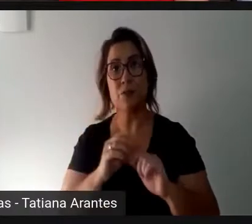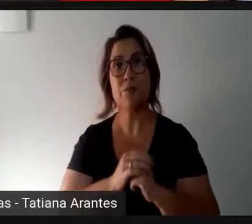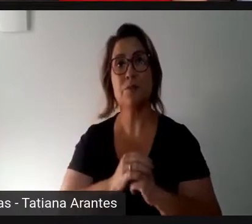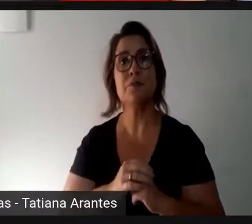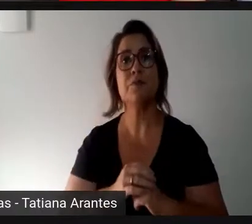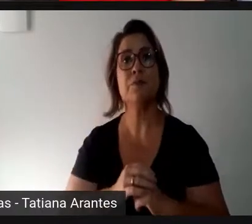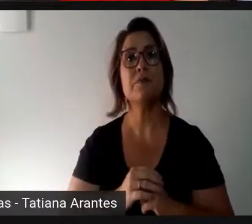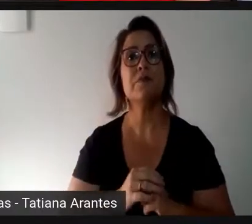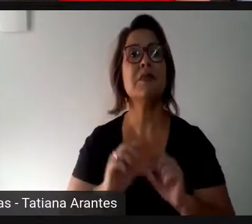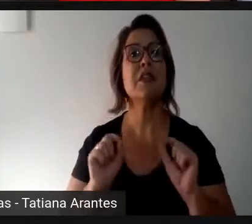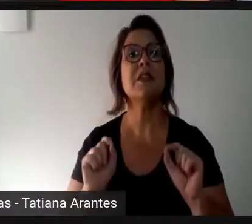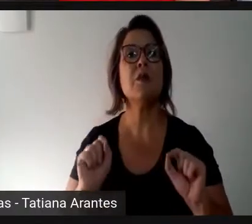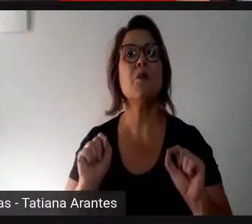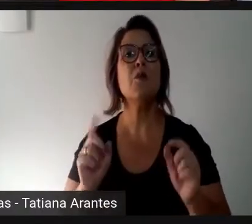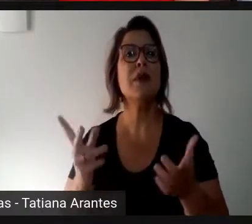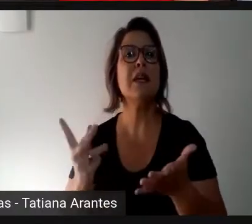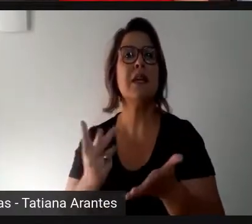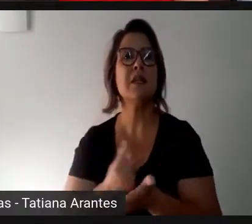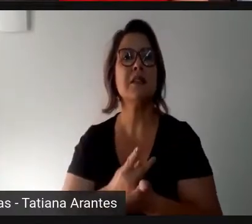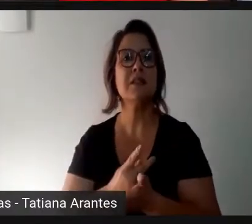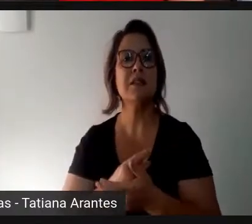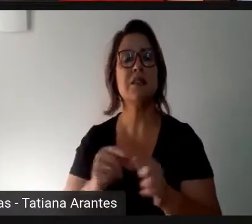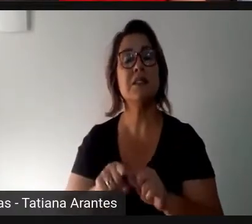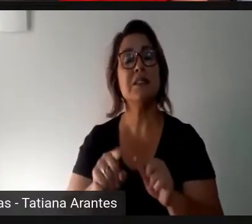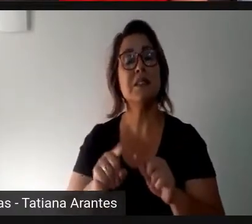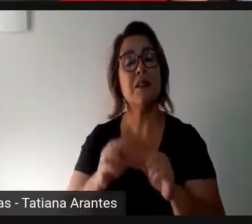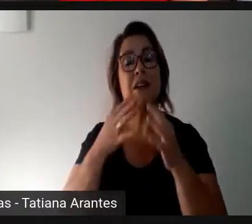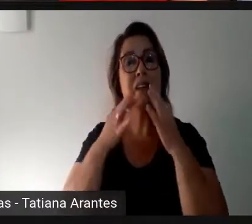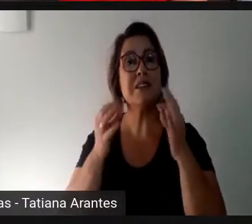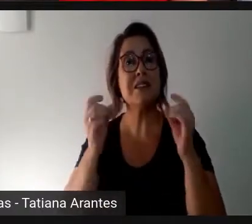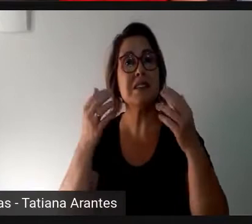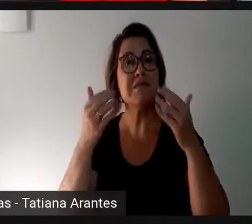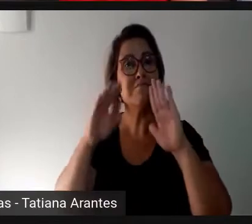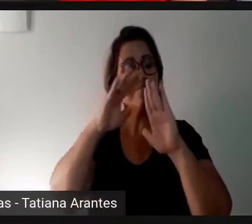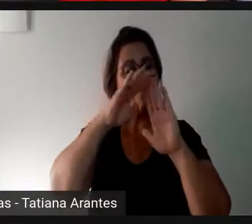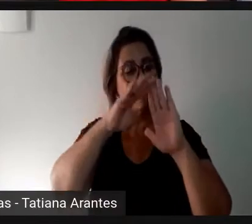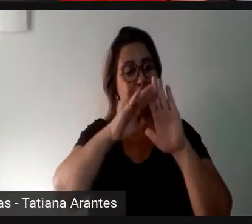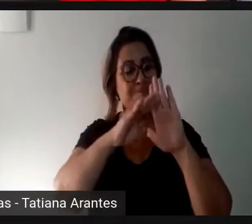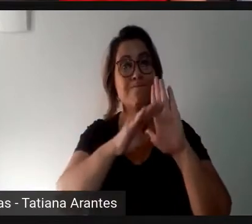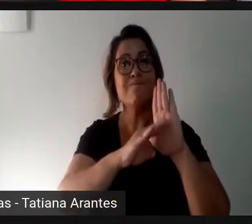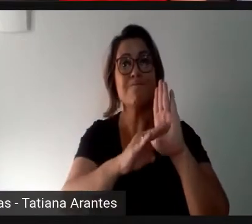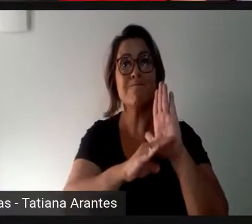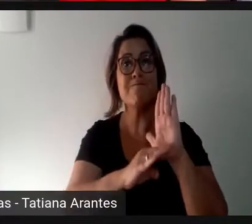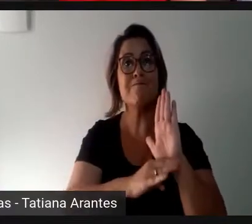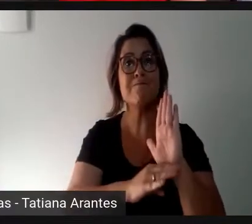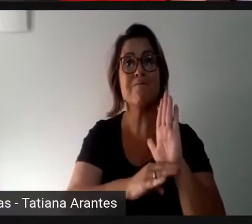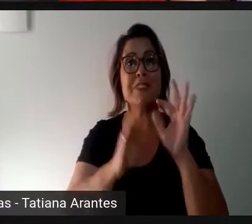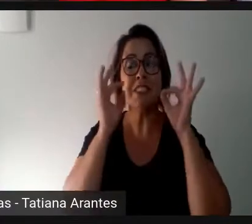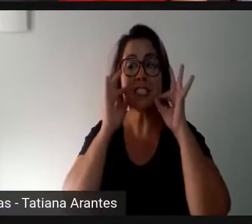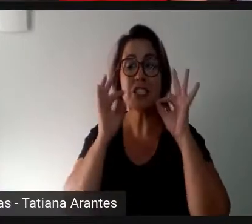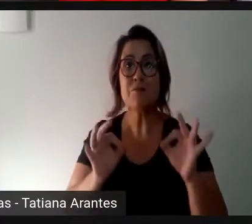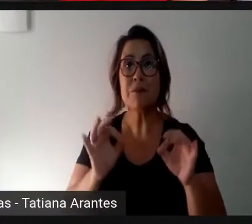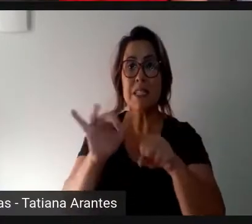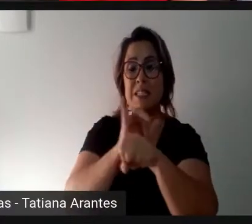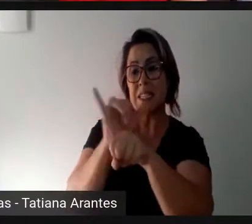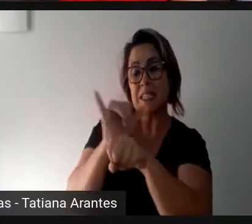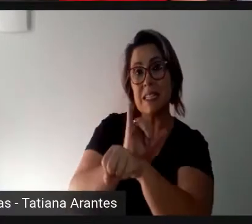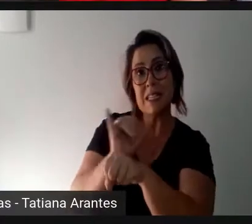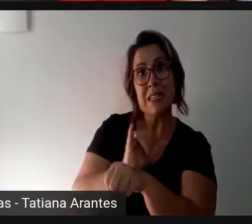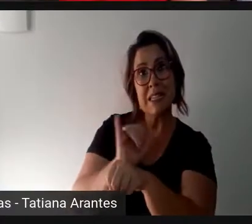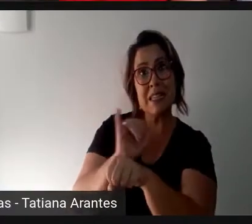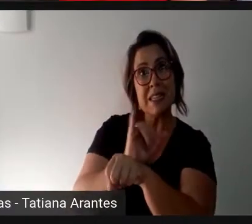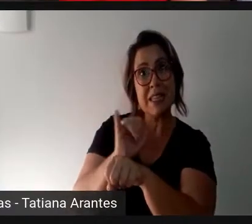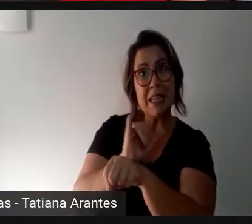que é isso? Bom, ela definiu, assim, eu vou dizer com as minhas palavras, mas é um conjunto de instrumentos, práticas,